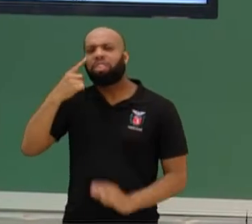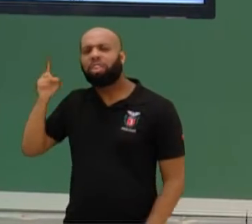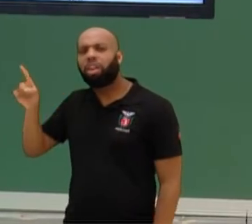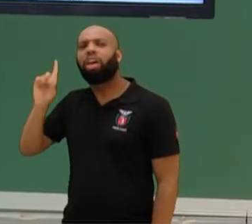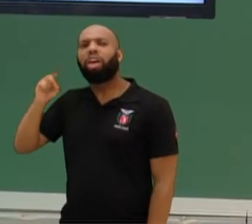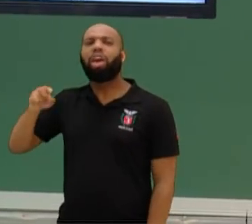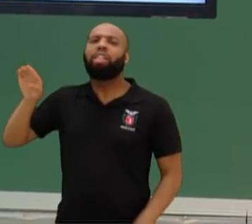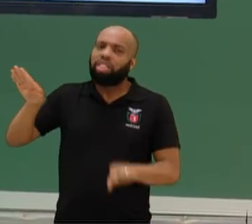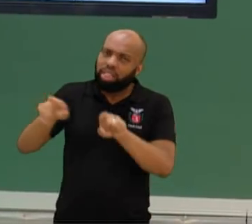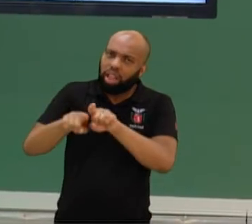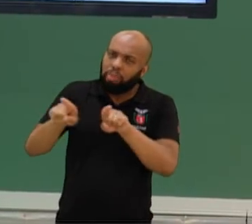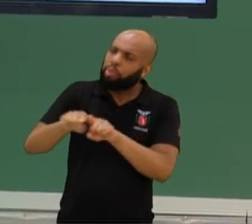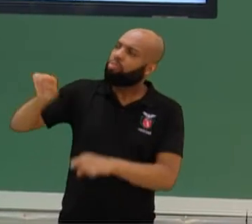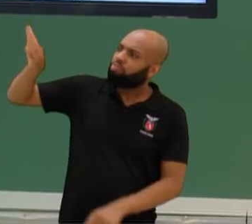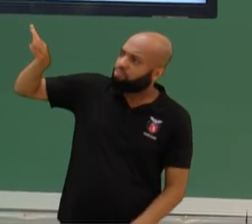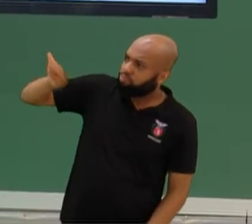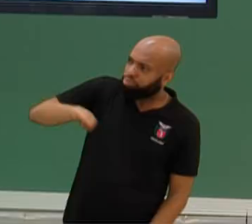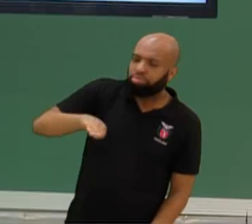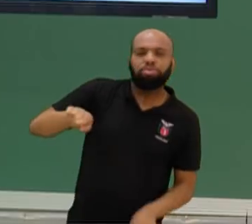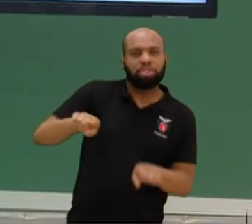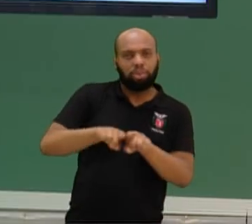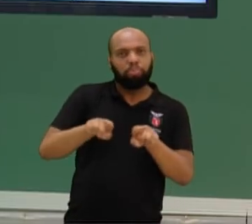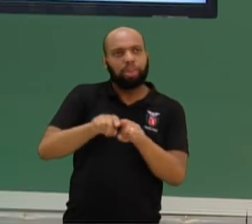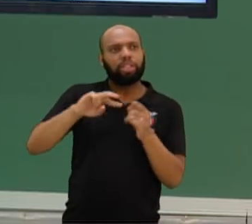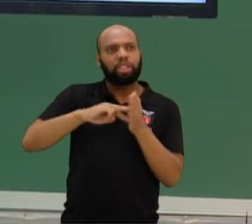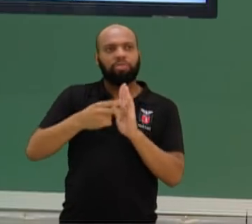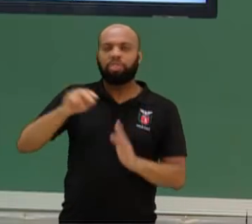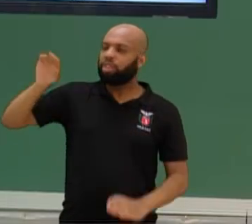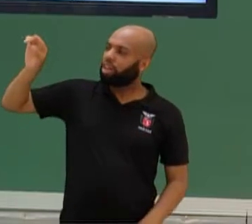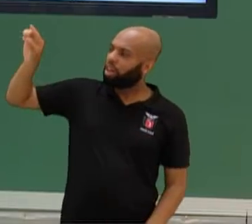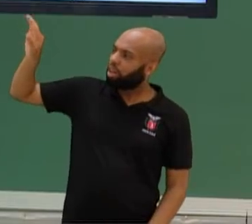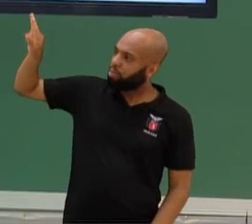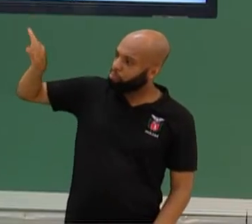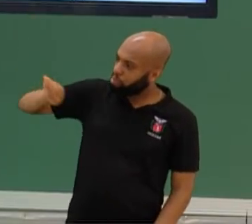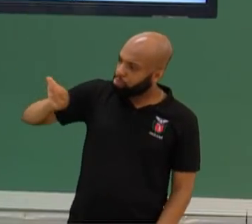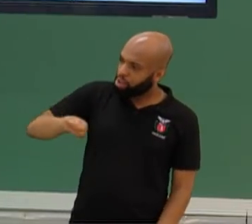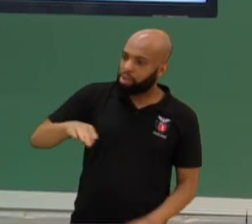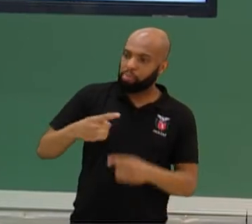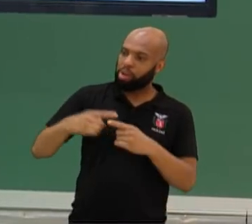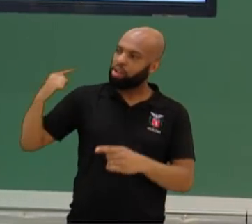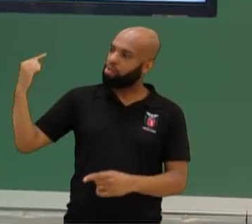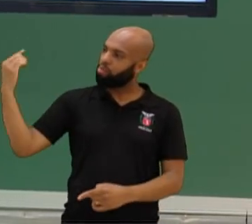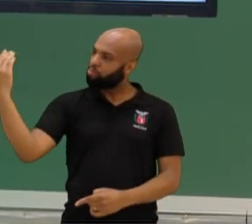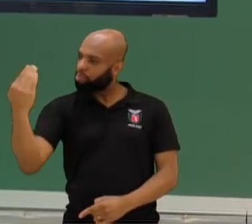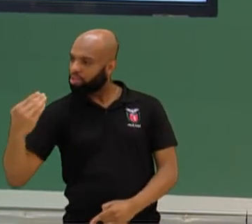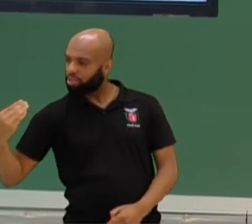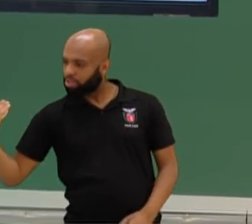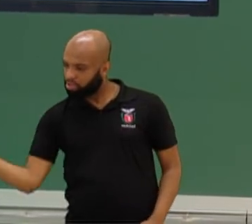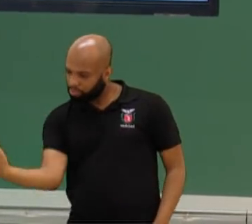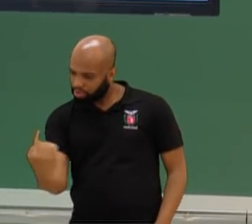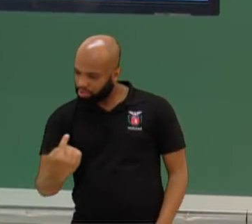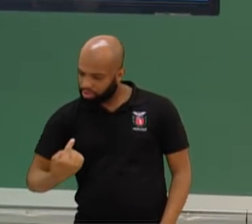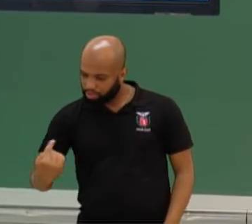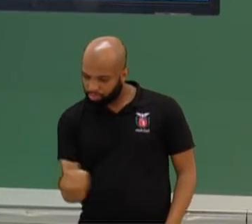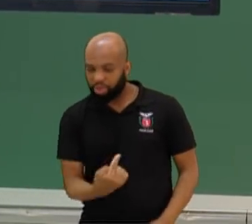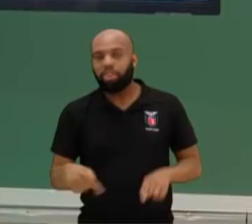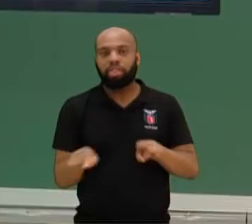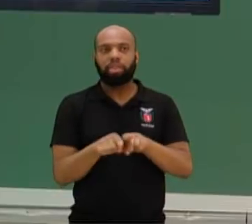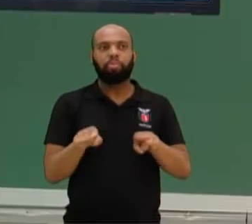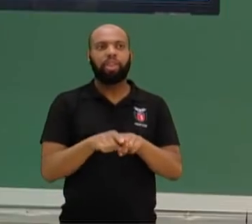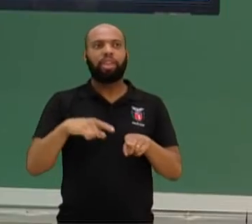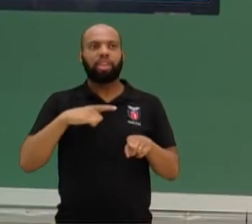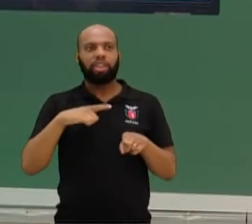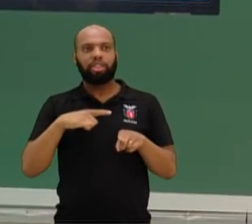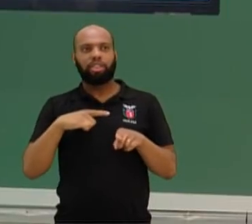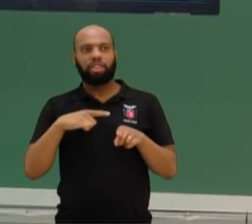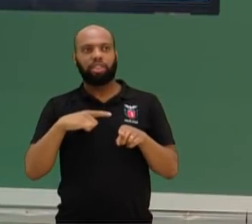plano inclinado, pessoal. Olha que genial! É um plano inclinado, a pontinha também é afiada